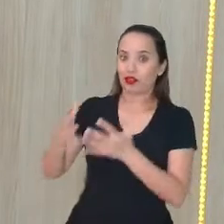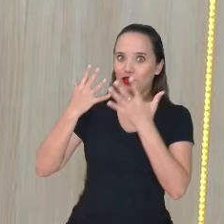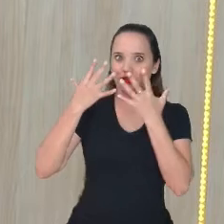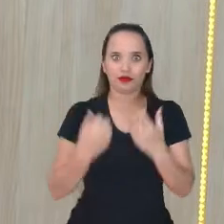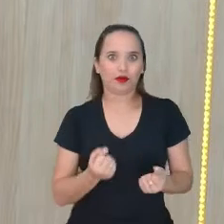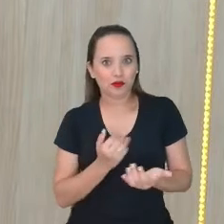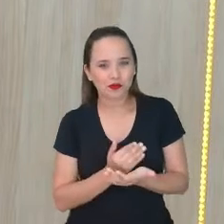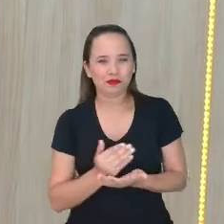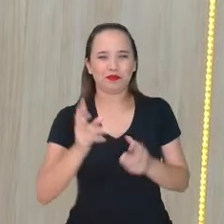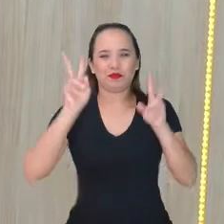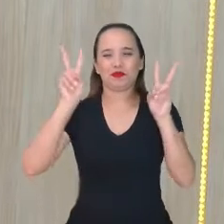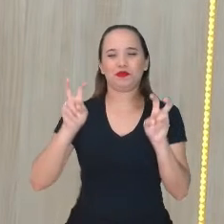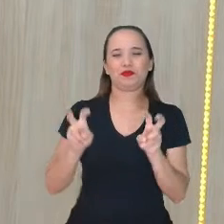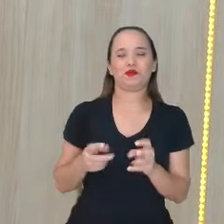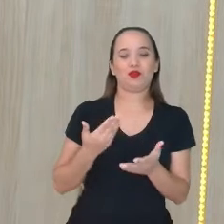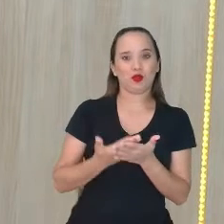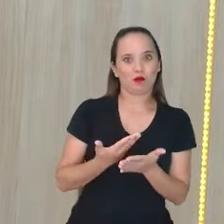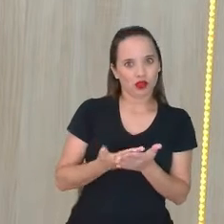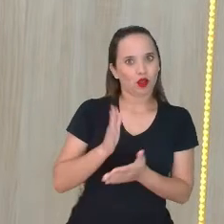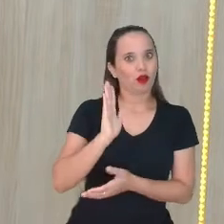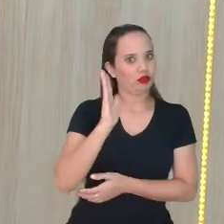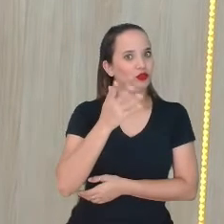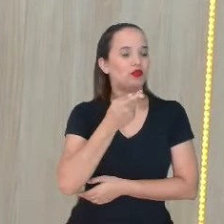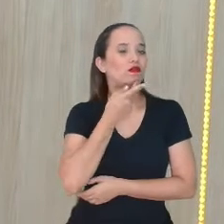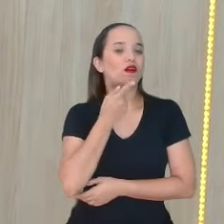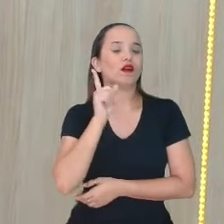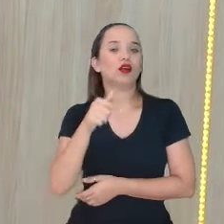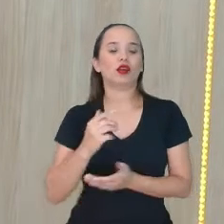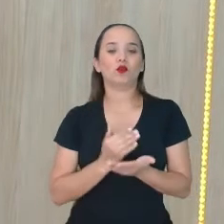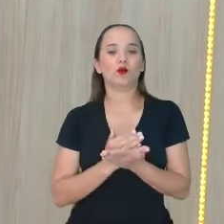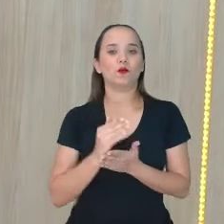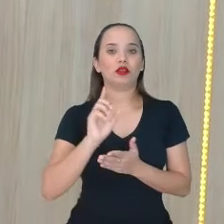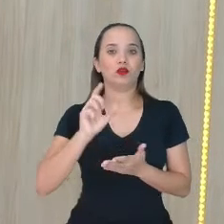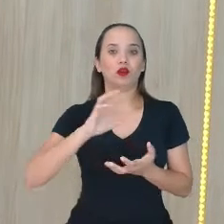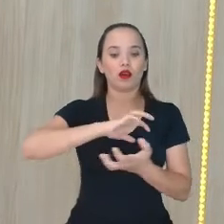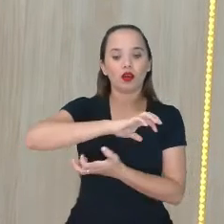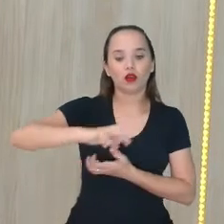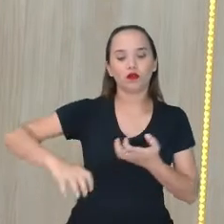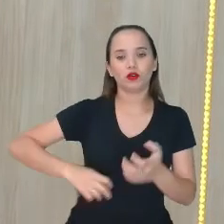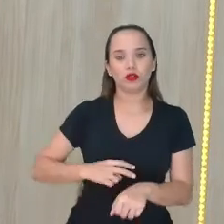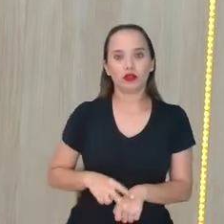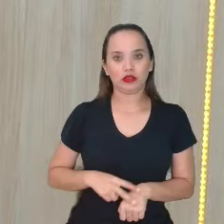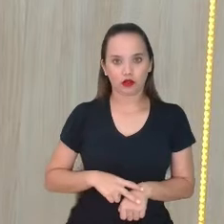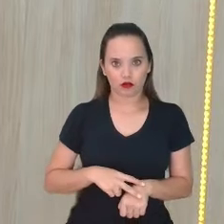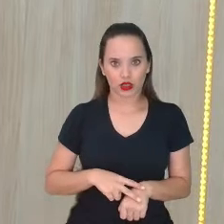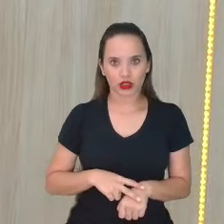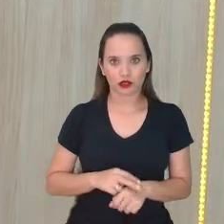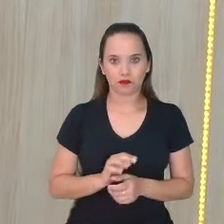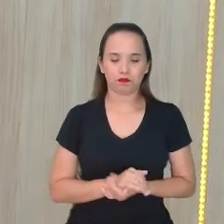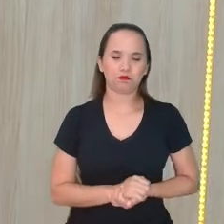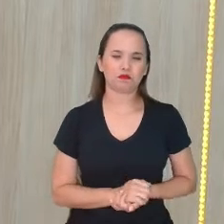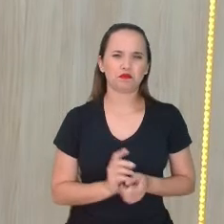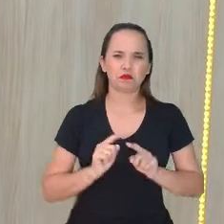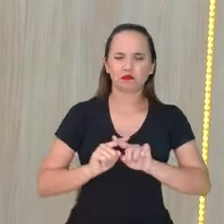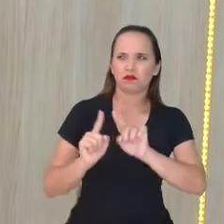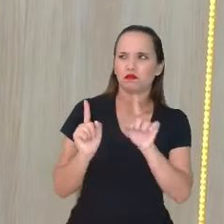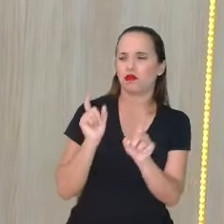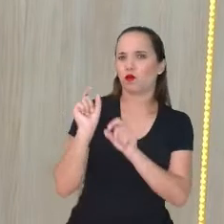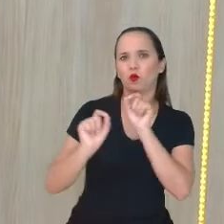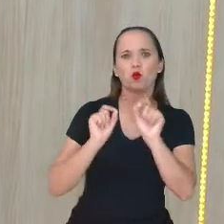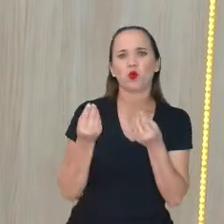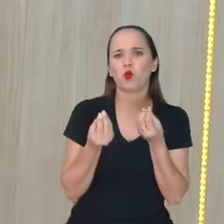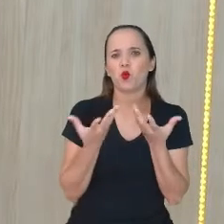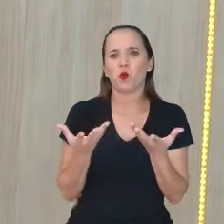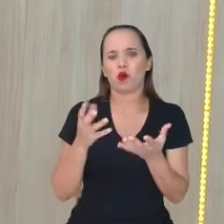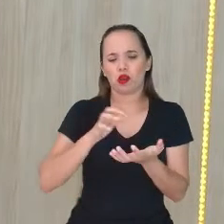para o tema da aula, que eu já disse, né, no comecinho ali, que é Revolução Verde, né? E o que danado é a